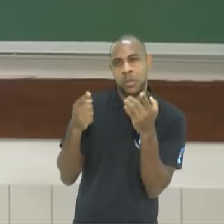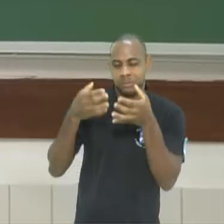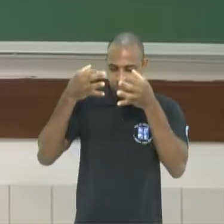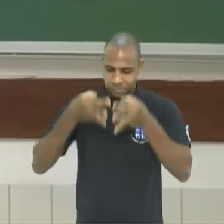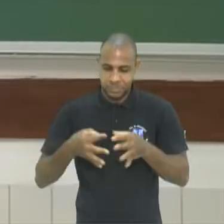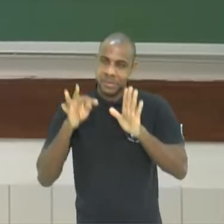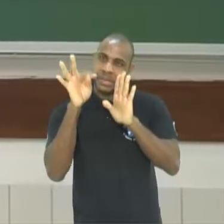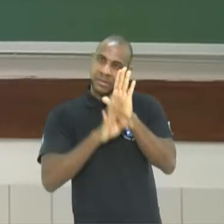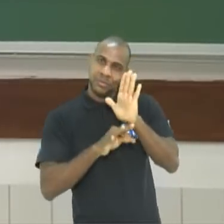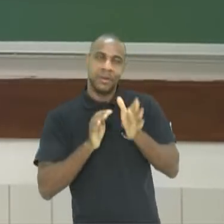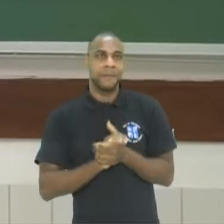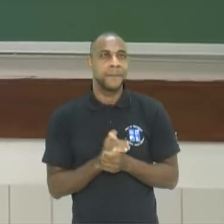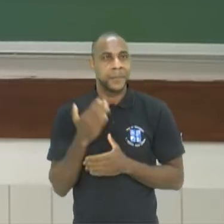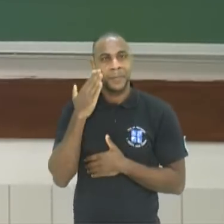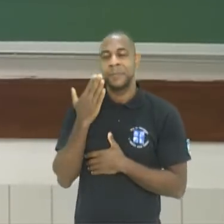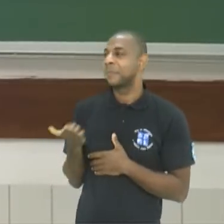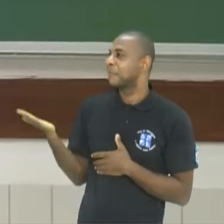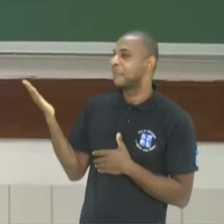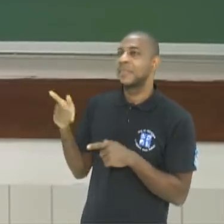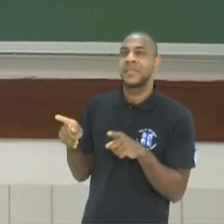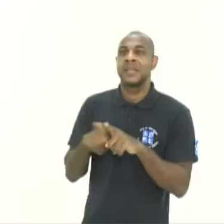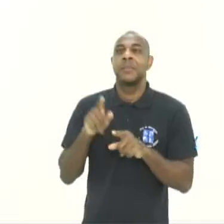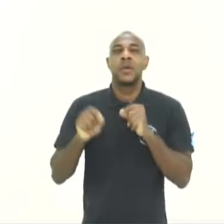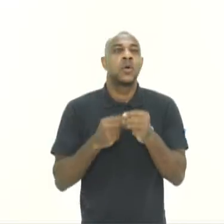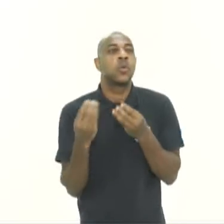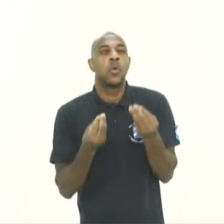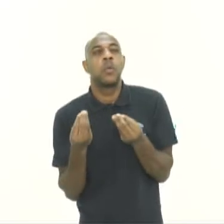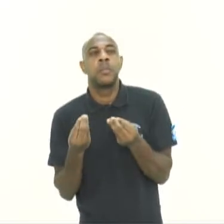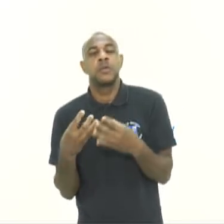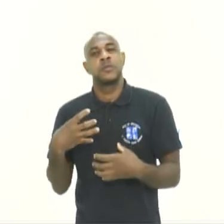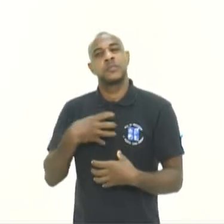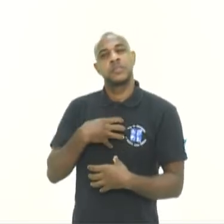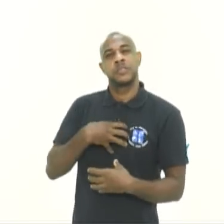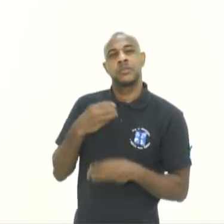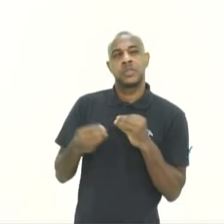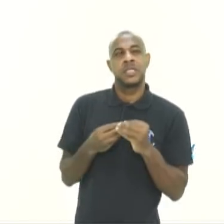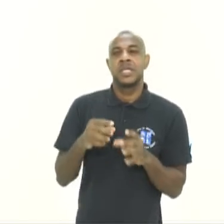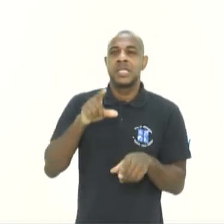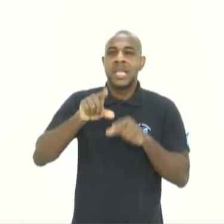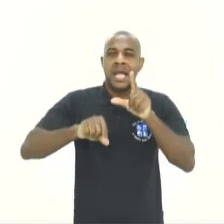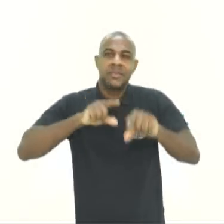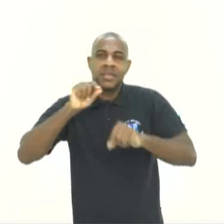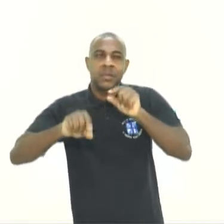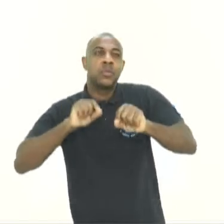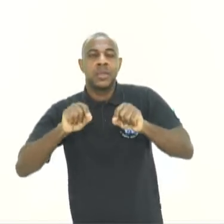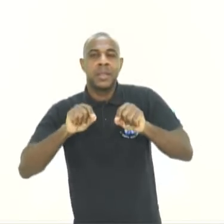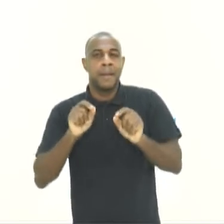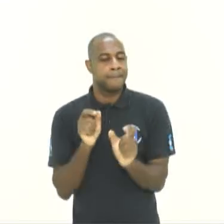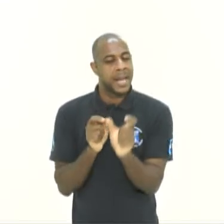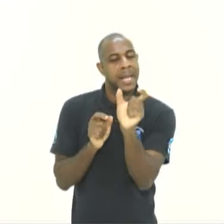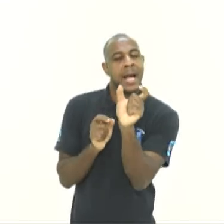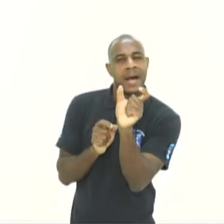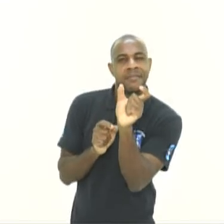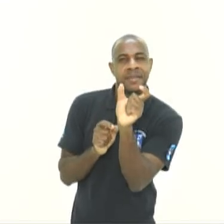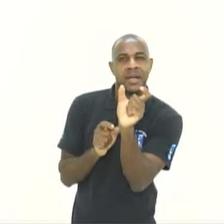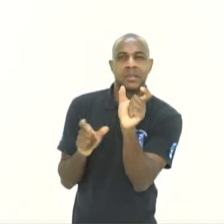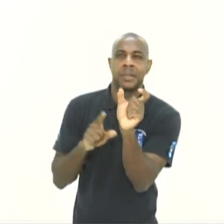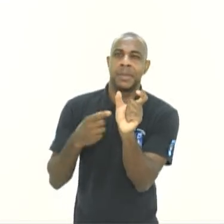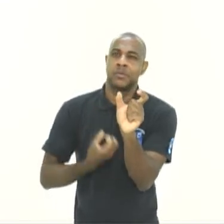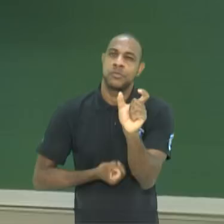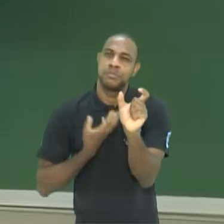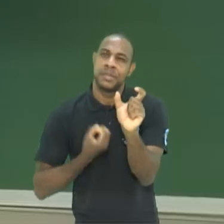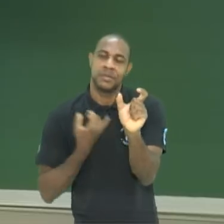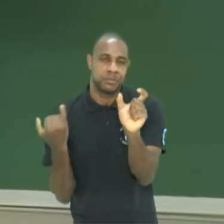vai conhecer ali um pouquinho. Reconhecer o efeito de sentido decorrente da escolha de uma determinada palavra ou expressão.